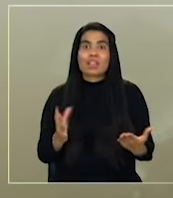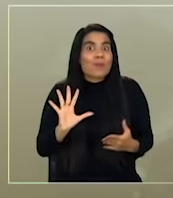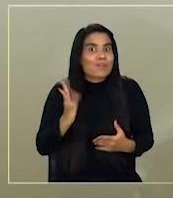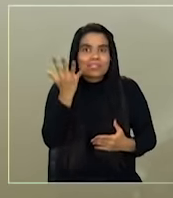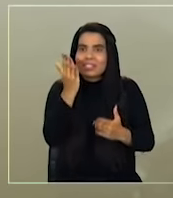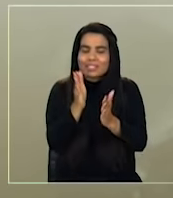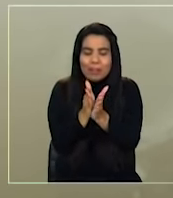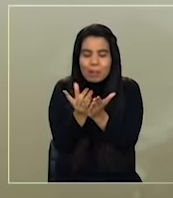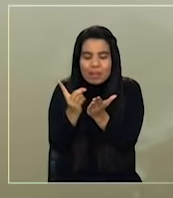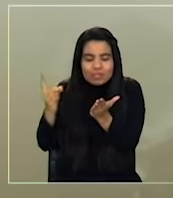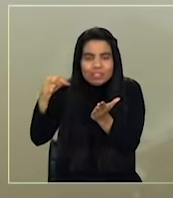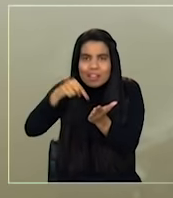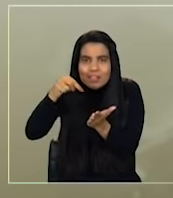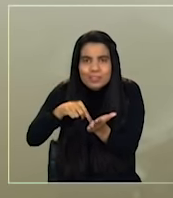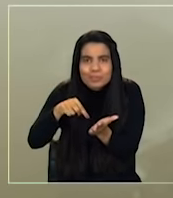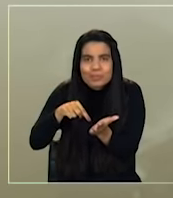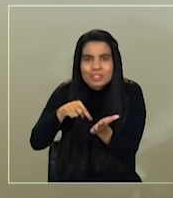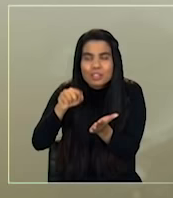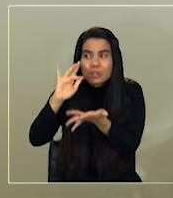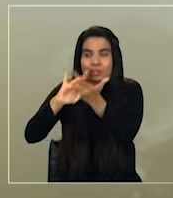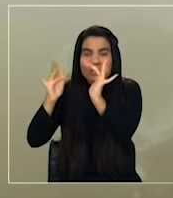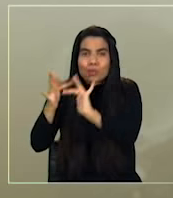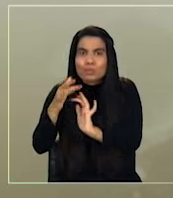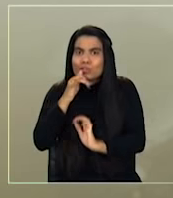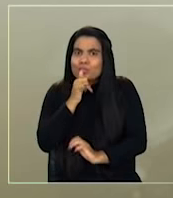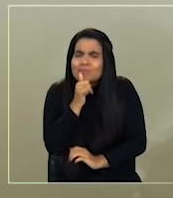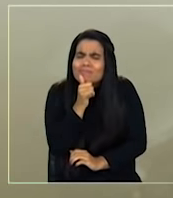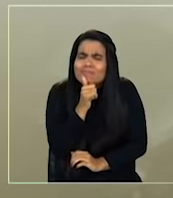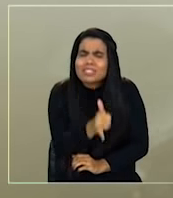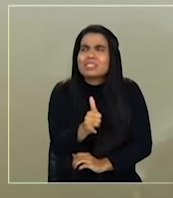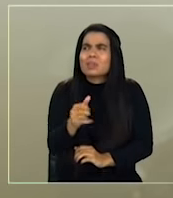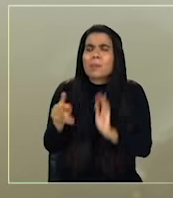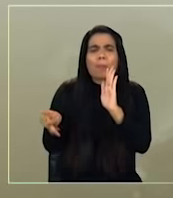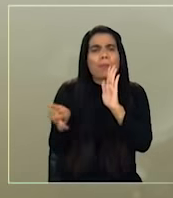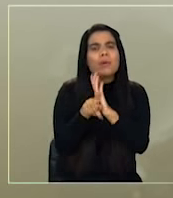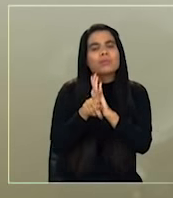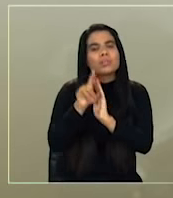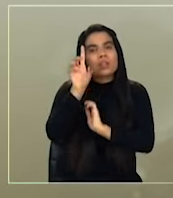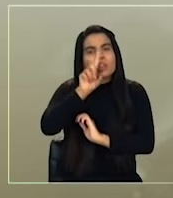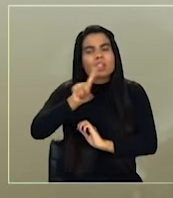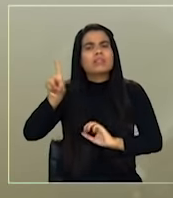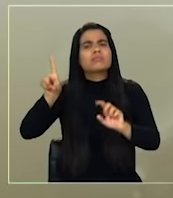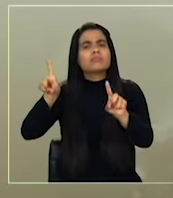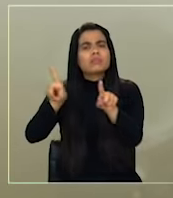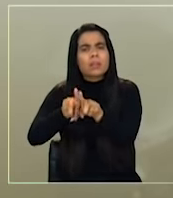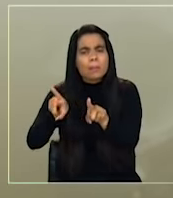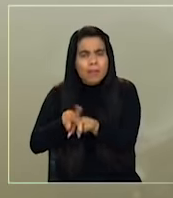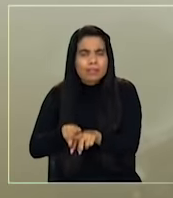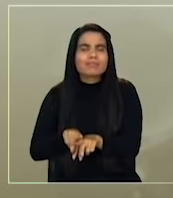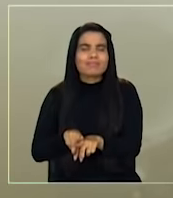aqui, o que Jesus disse, o que o Senhor Deus dos exércitos